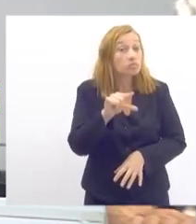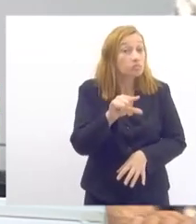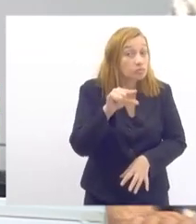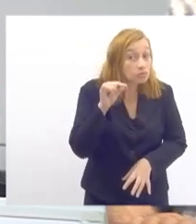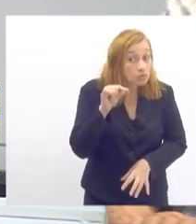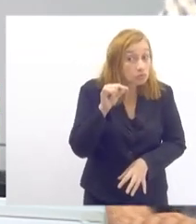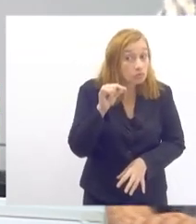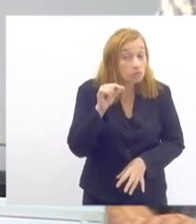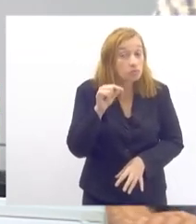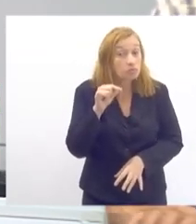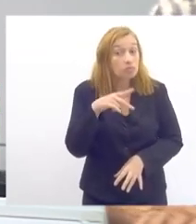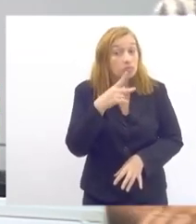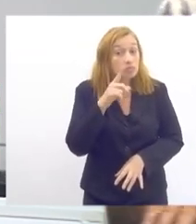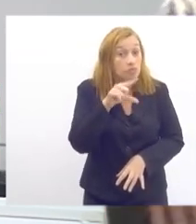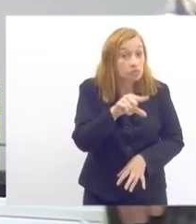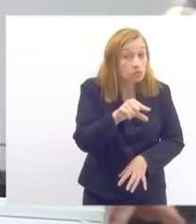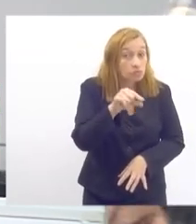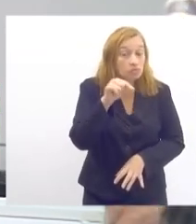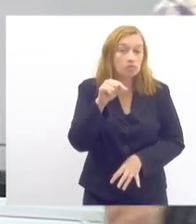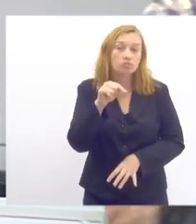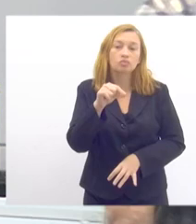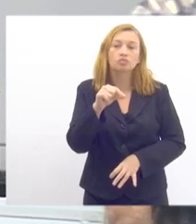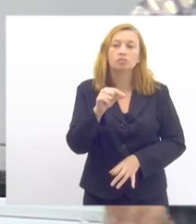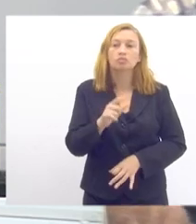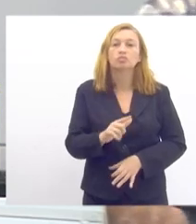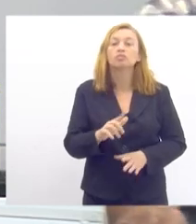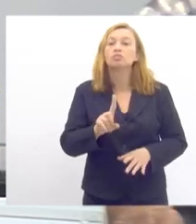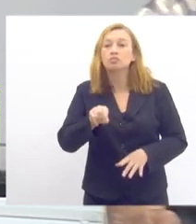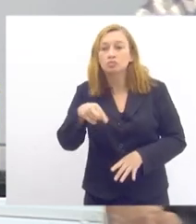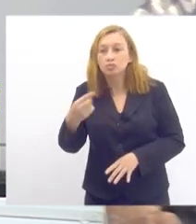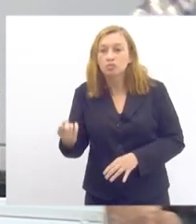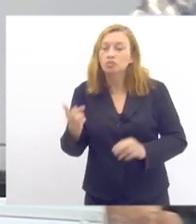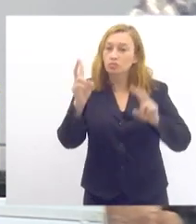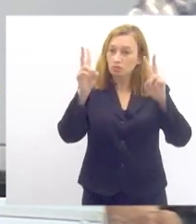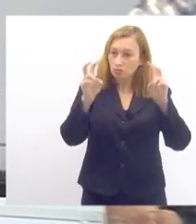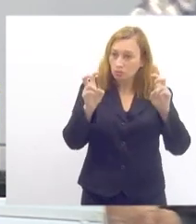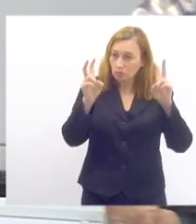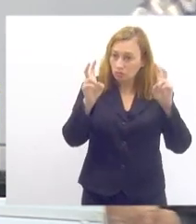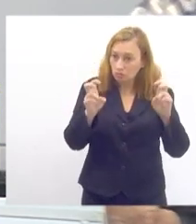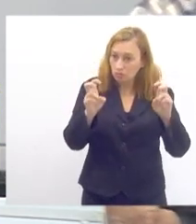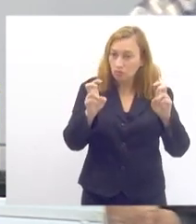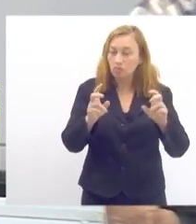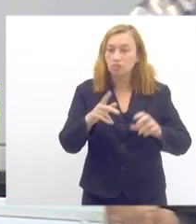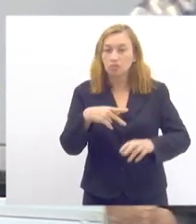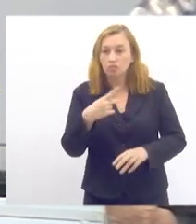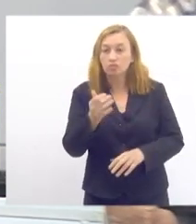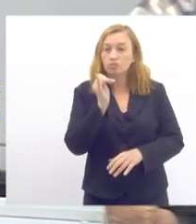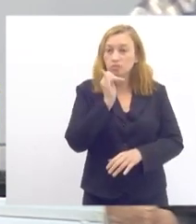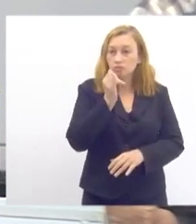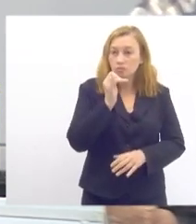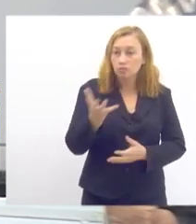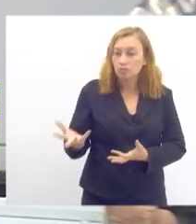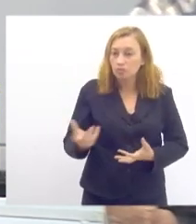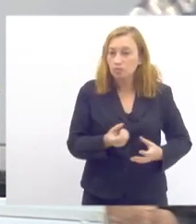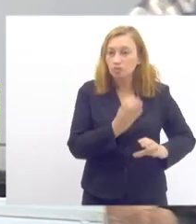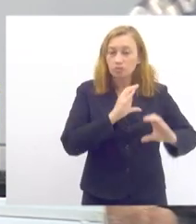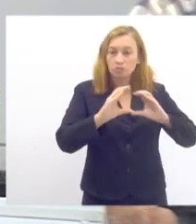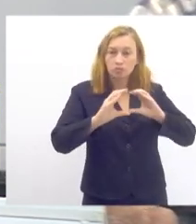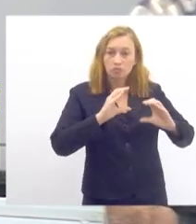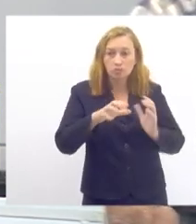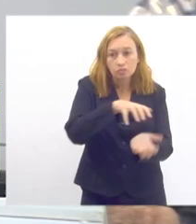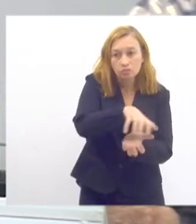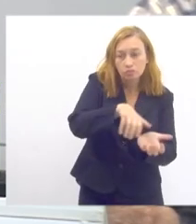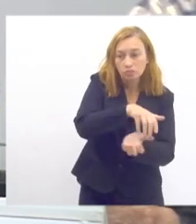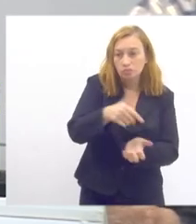A decisão, eu estou falando da decisão. Outro ponto, que diz o seguinte: narra que recebeu a comunicação de greve 22